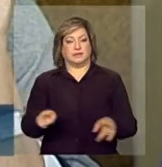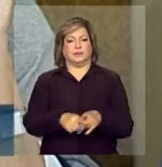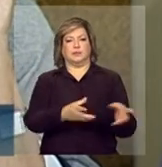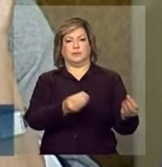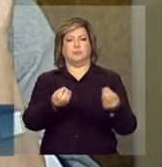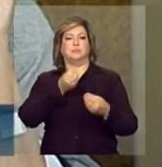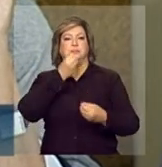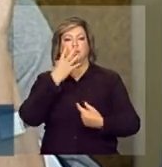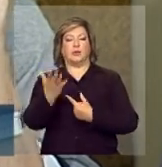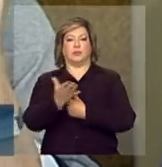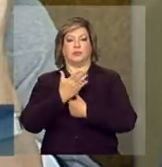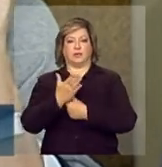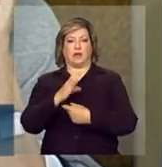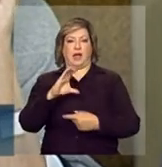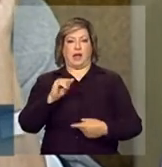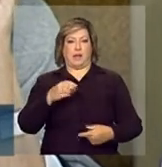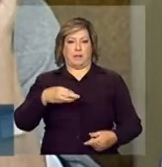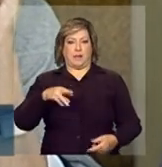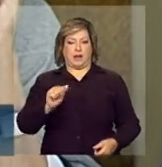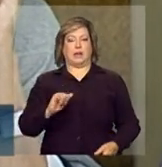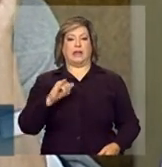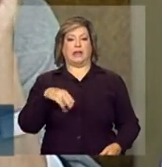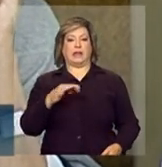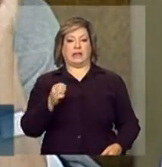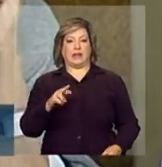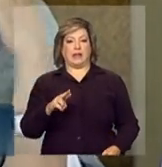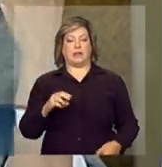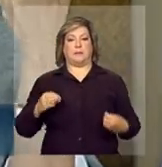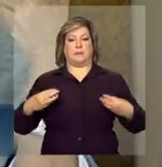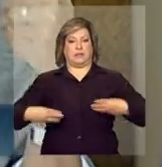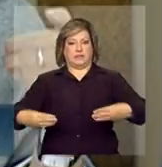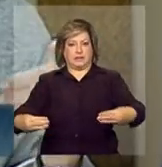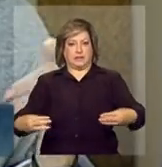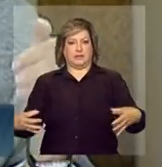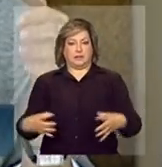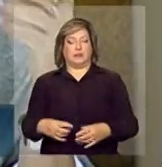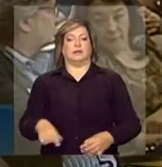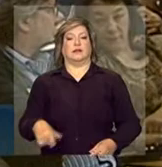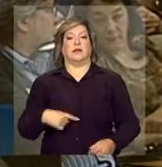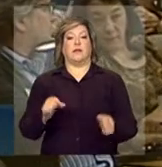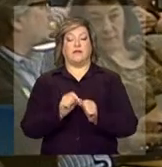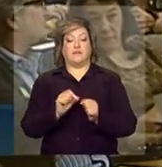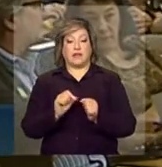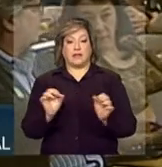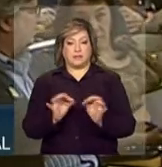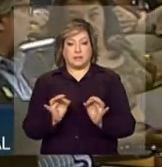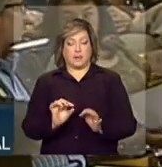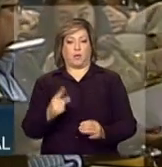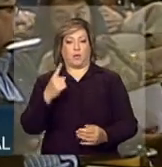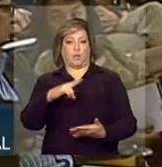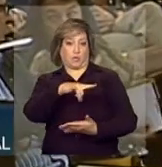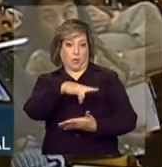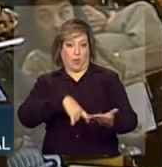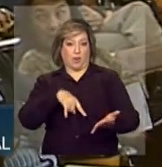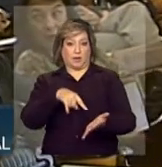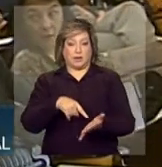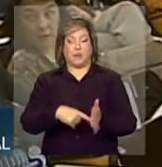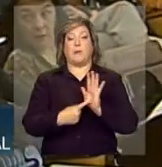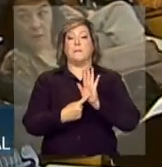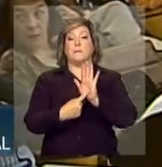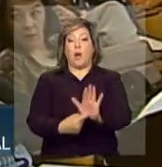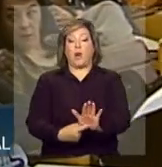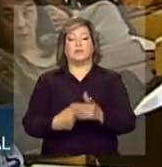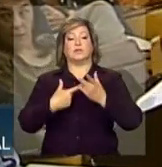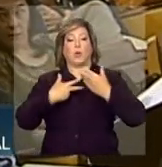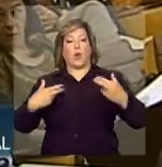contribuição da Câmara Interministerial, que preparou um documento que mostra os passos que estão em construção